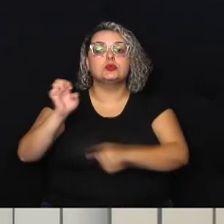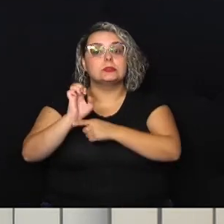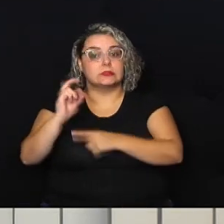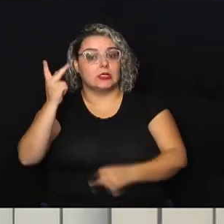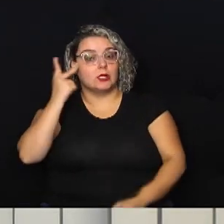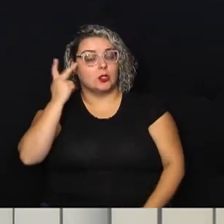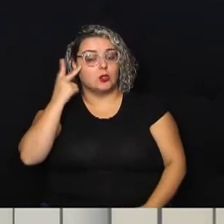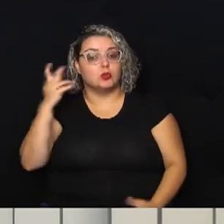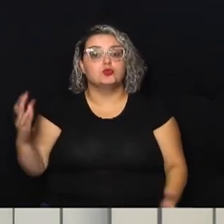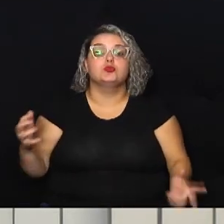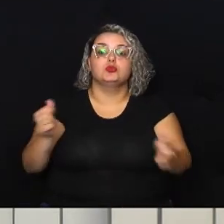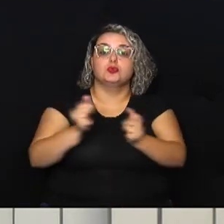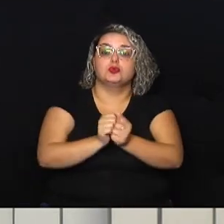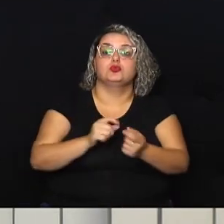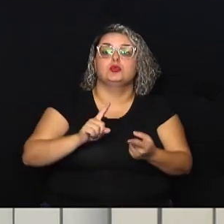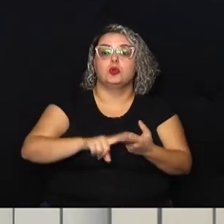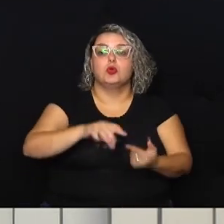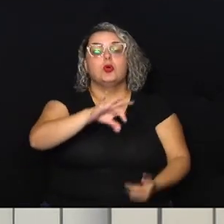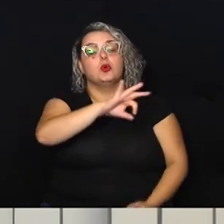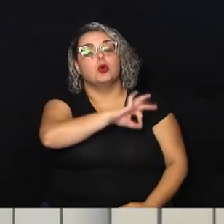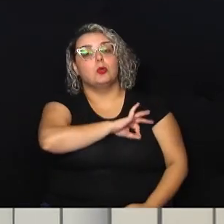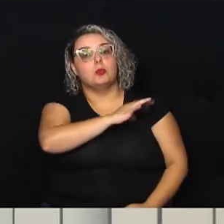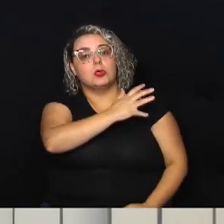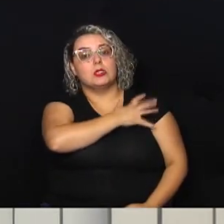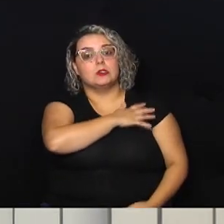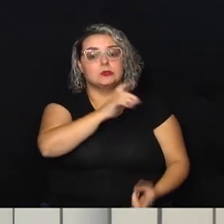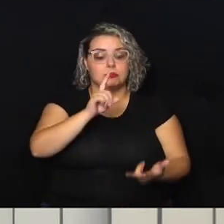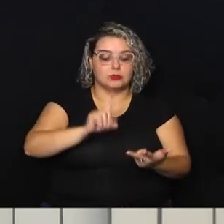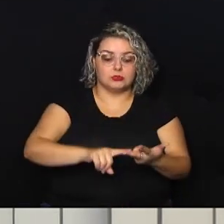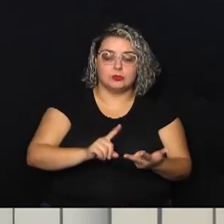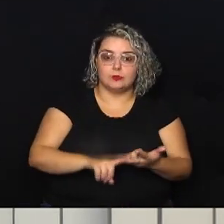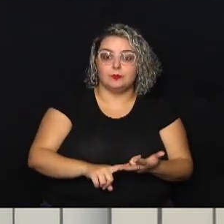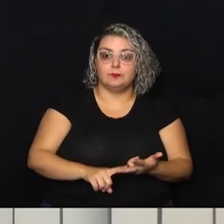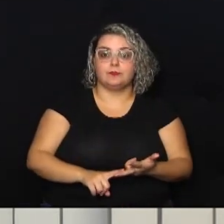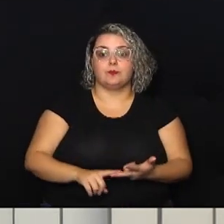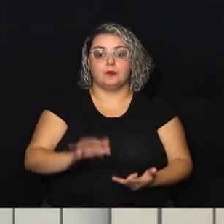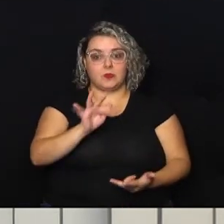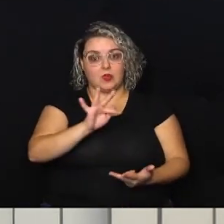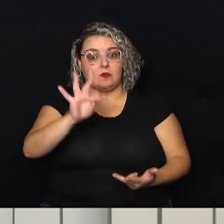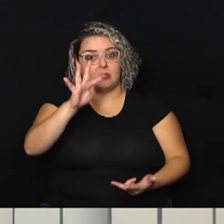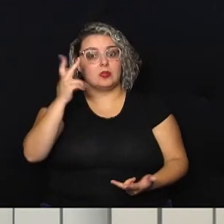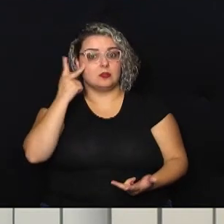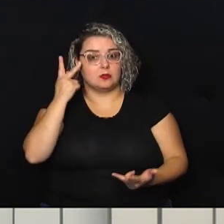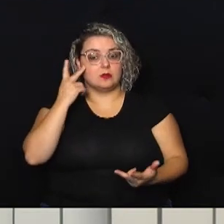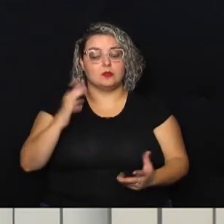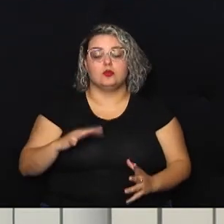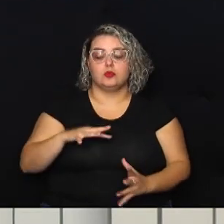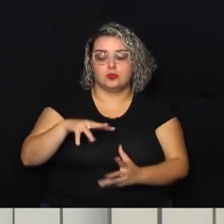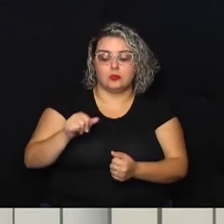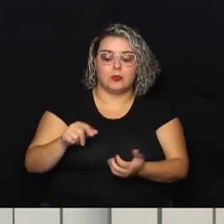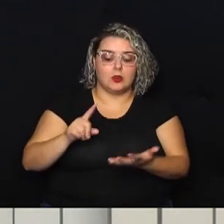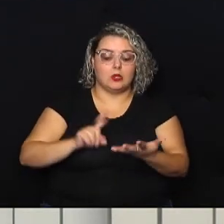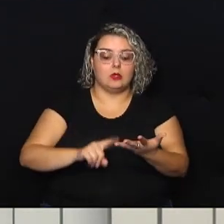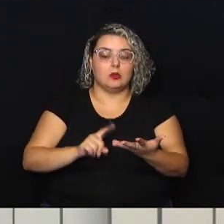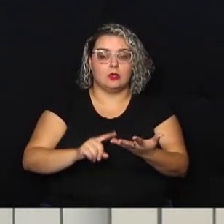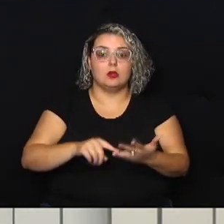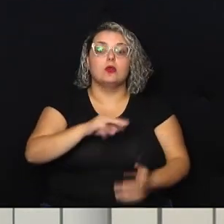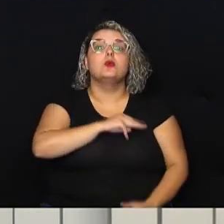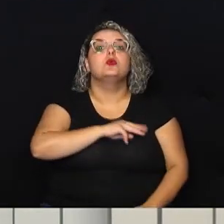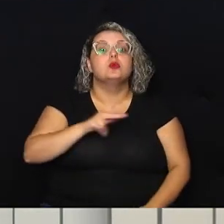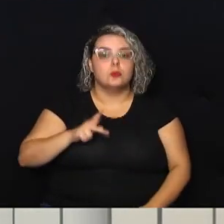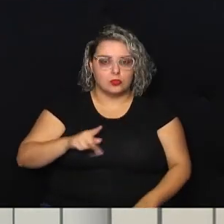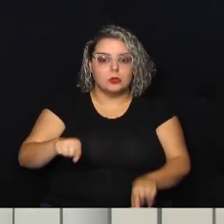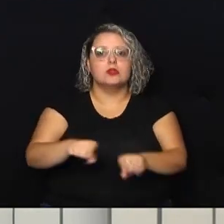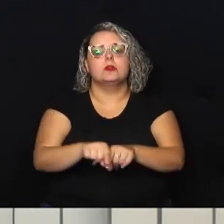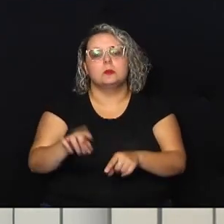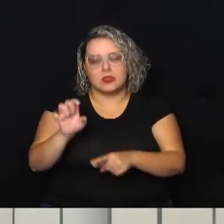em conjunto com a Polícia Militar do Estado de São Paulo, Federação Paulista de Futebol e o Ministério Público também do